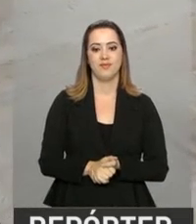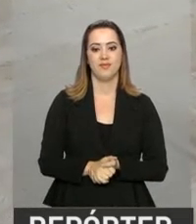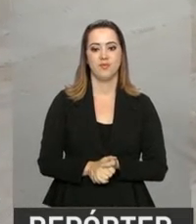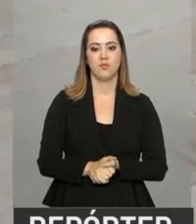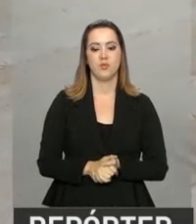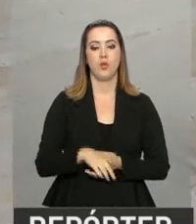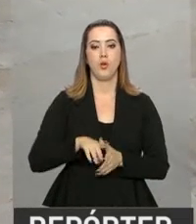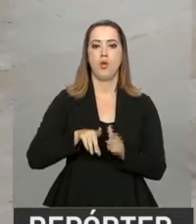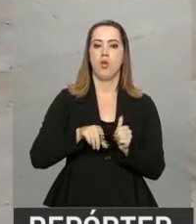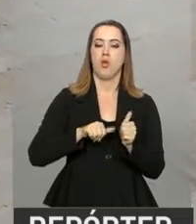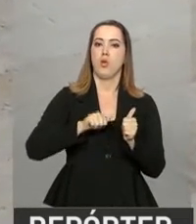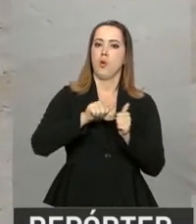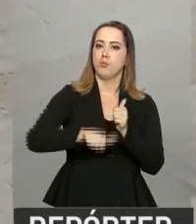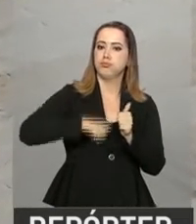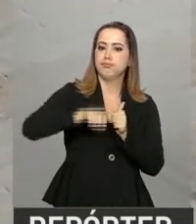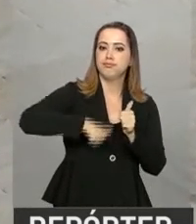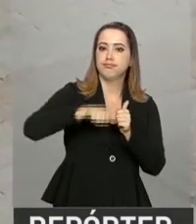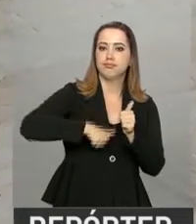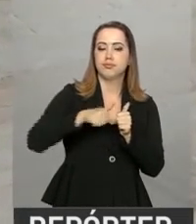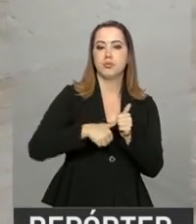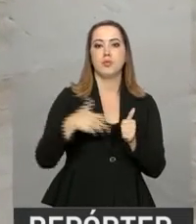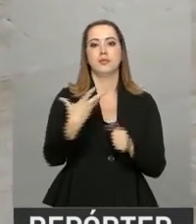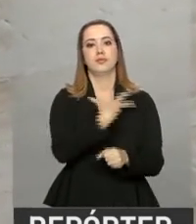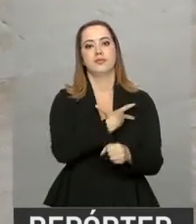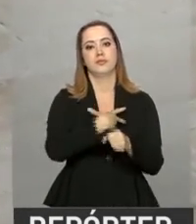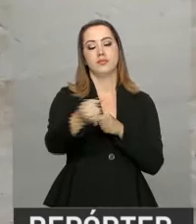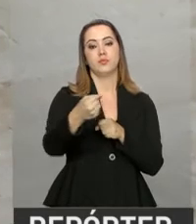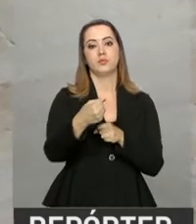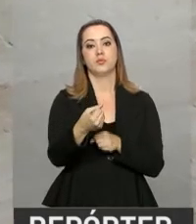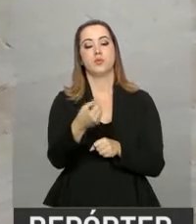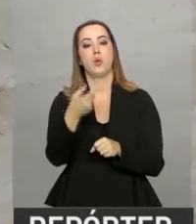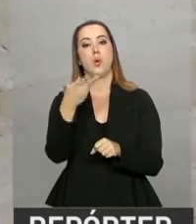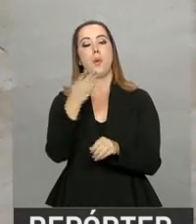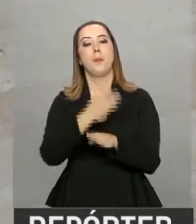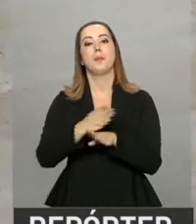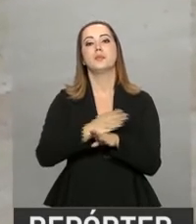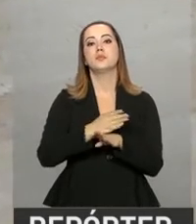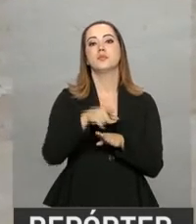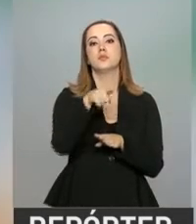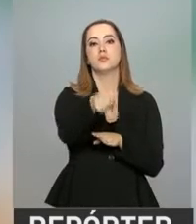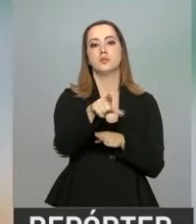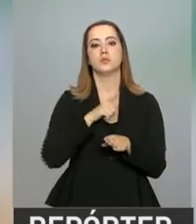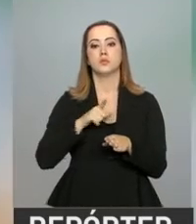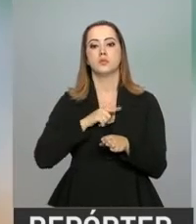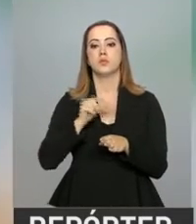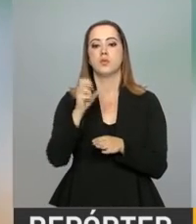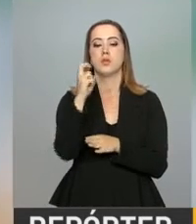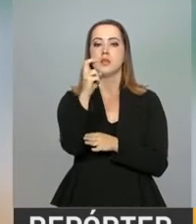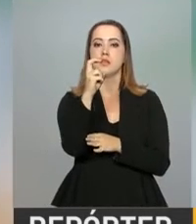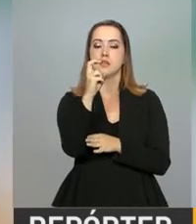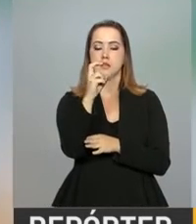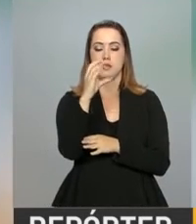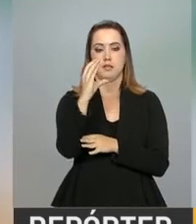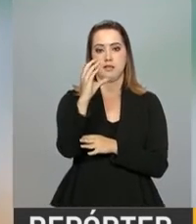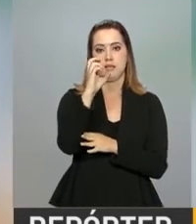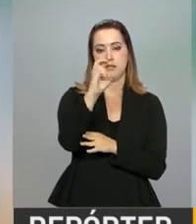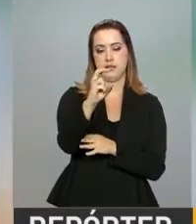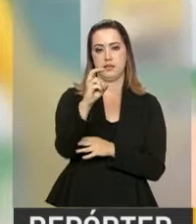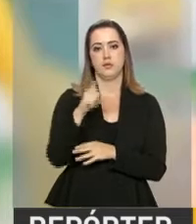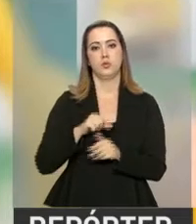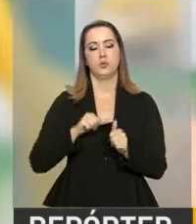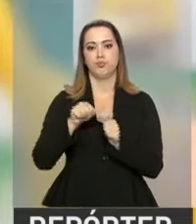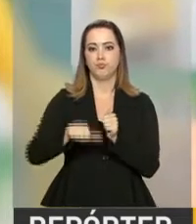O ciclista Lauro César conquistou a medalha de bronze para o Brasil na disputa contra-relógio C5 do ciclismo de